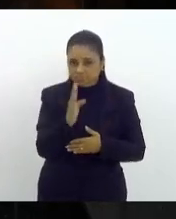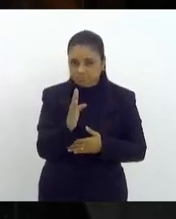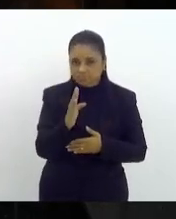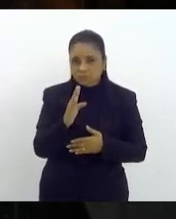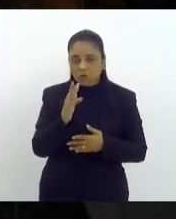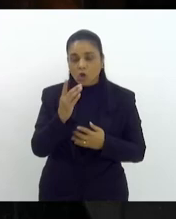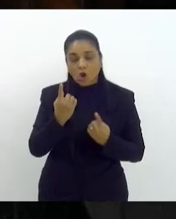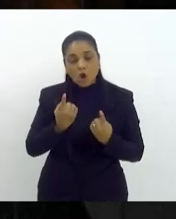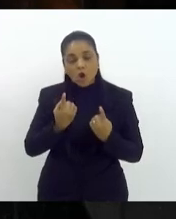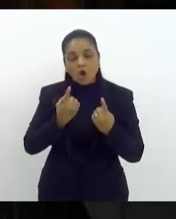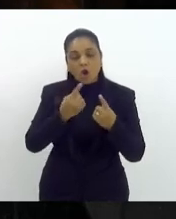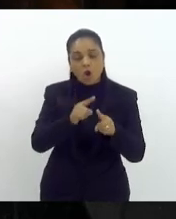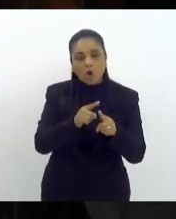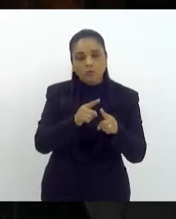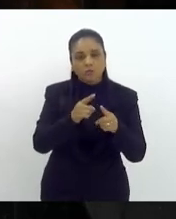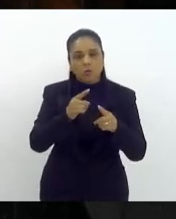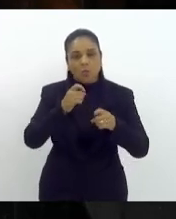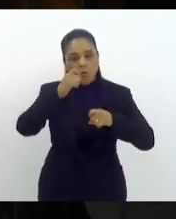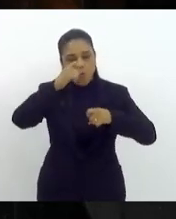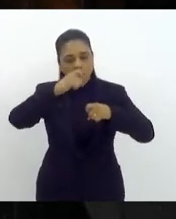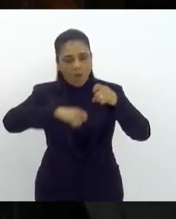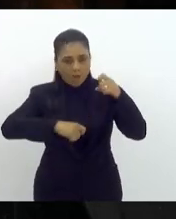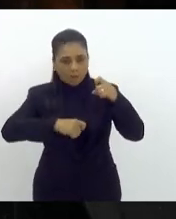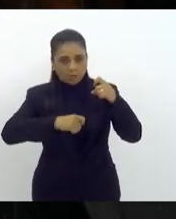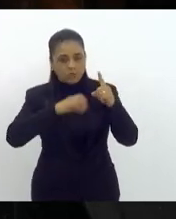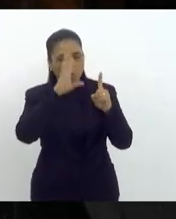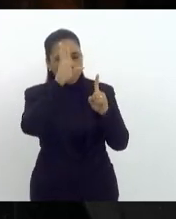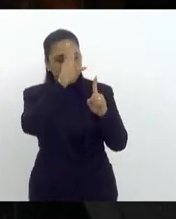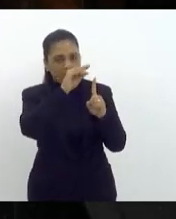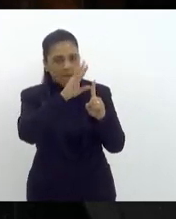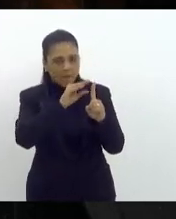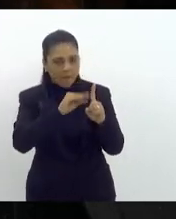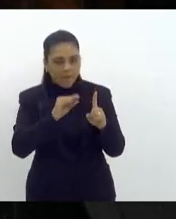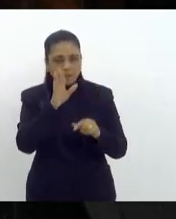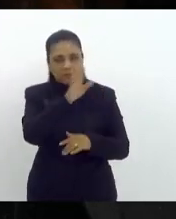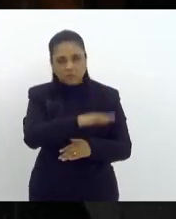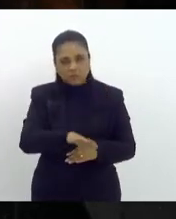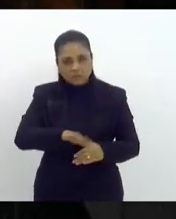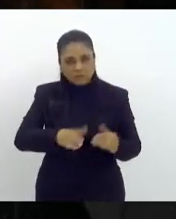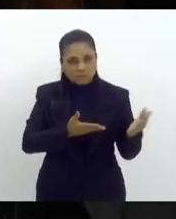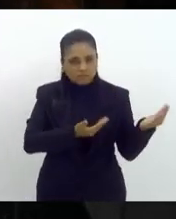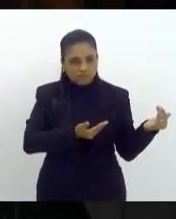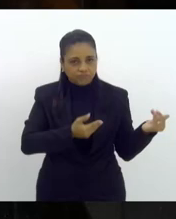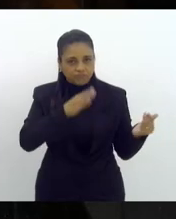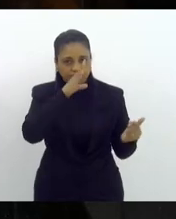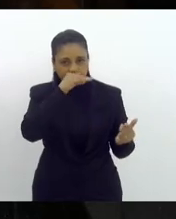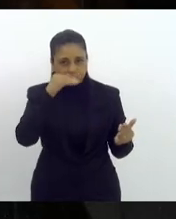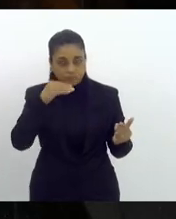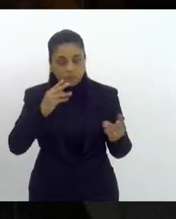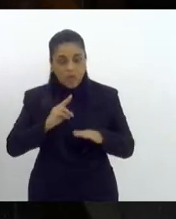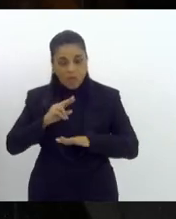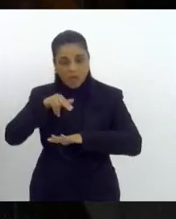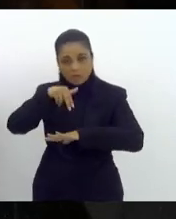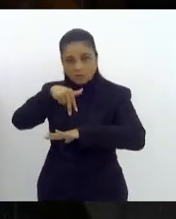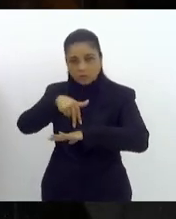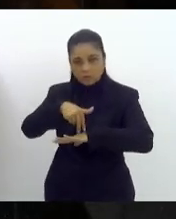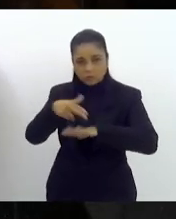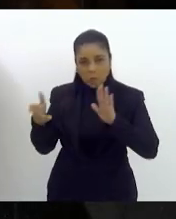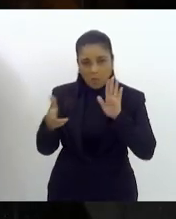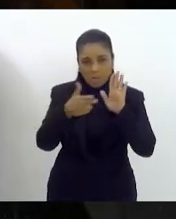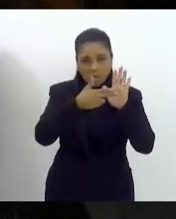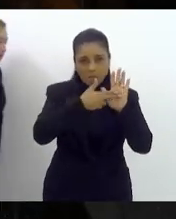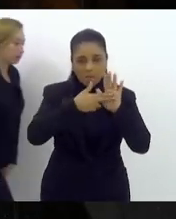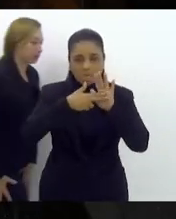ao abuso a exploração sexual de criança e adolescente Assumimos essa Tribuna e